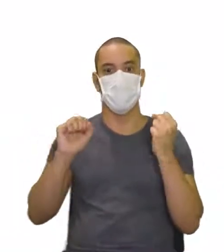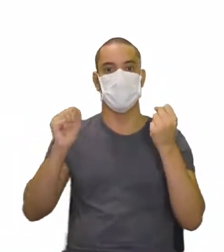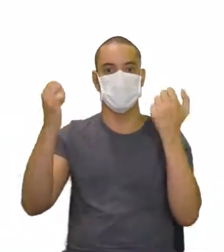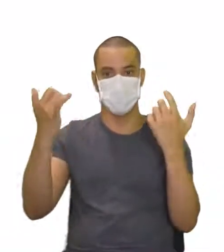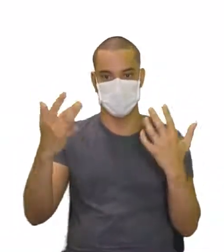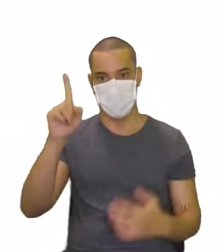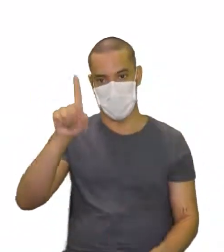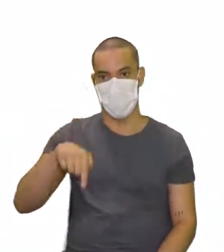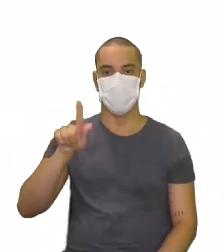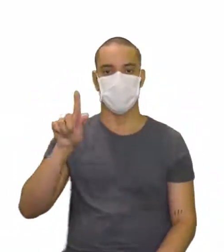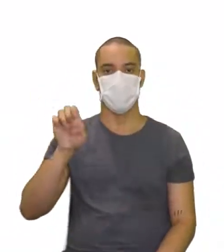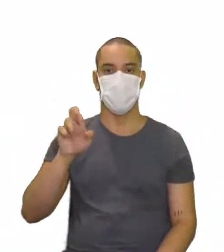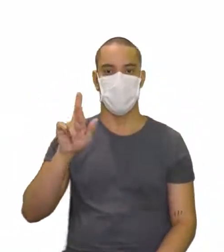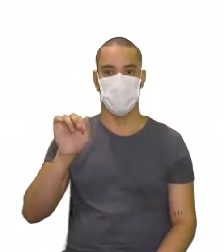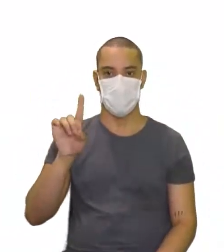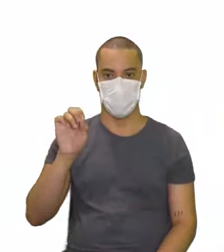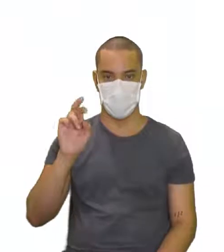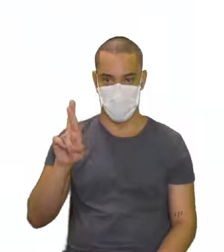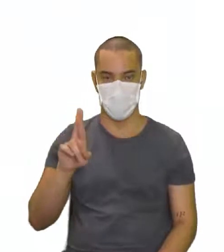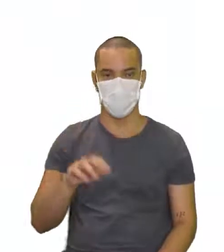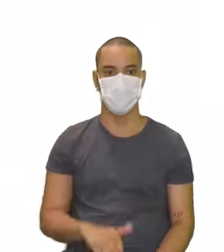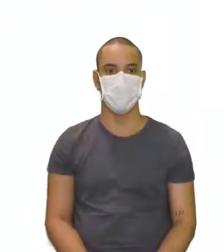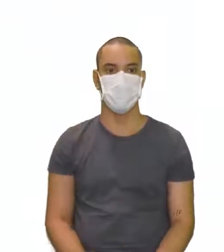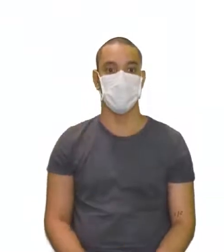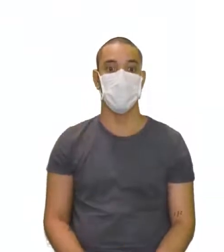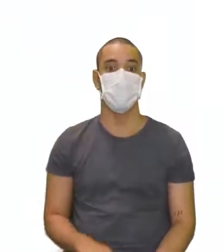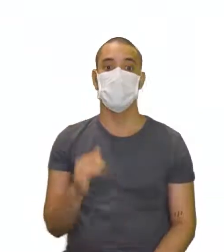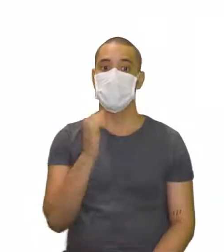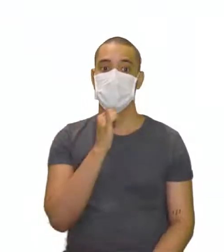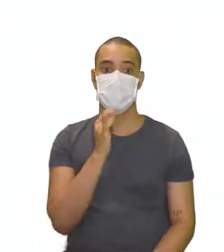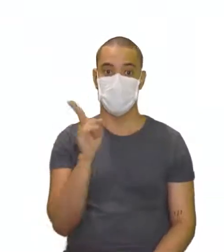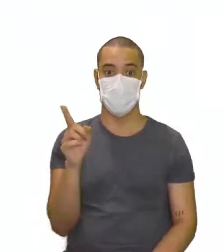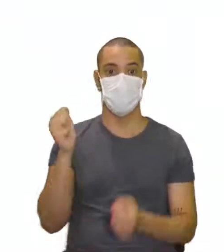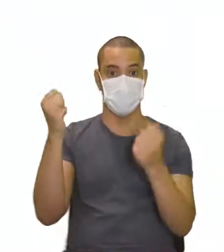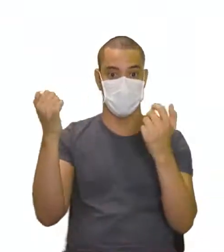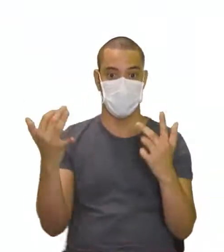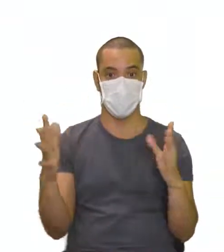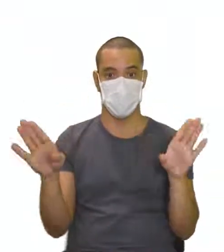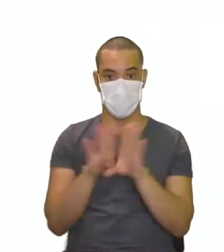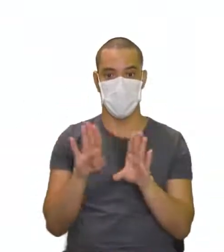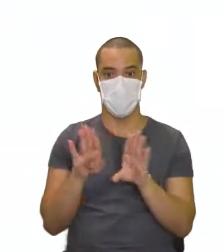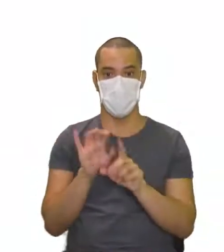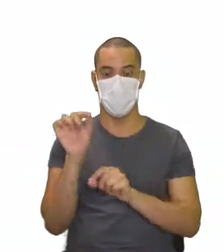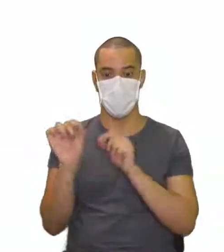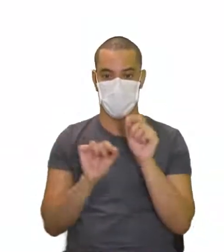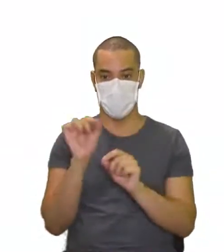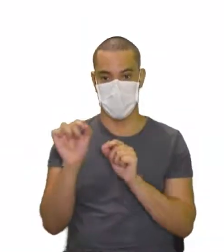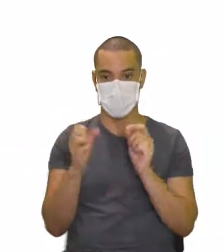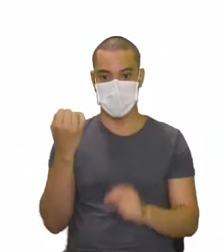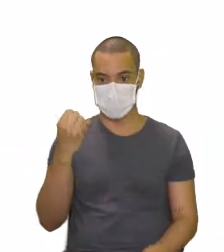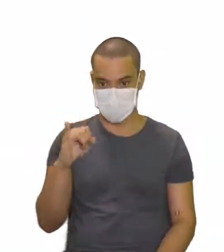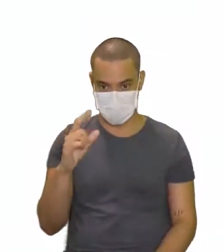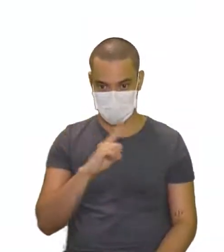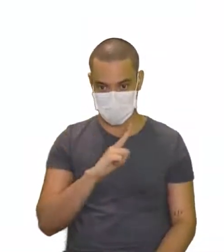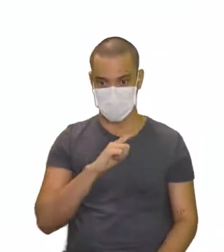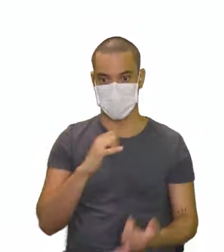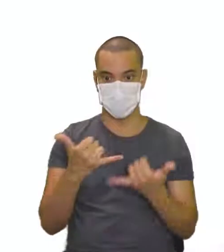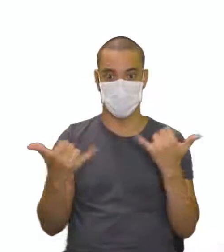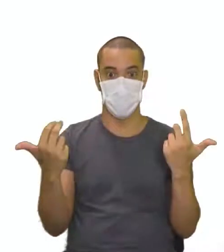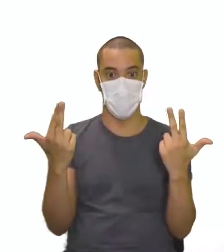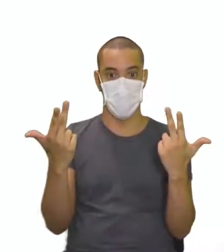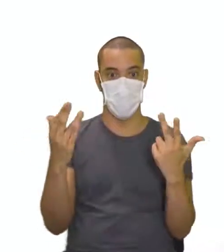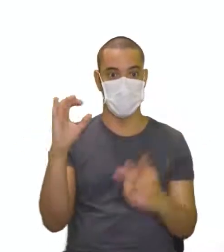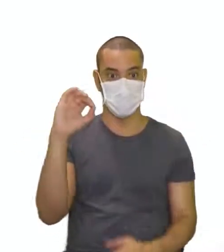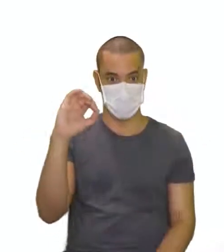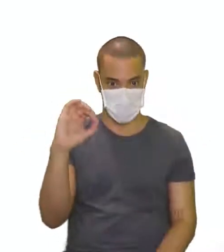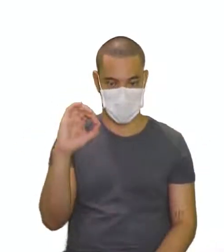um gerador, ok? E nesse caso aqui a gente pode falar o seguinte também. Quando essa corrente aqui é igual a